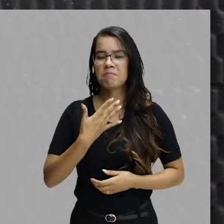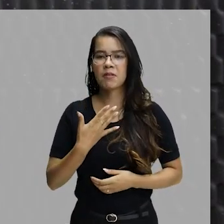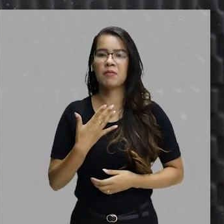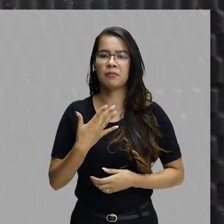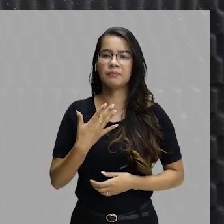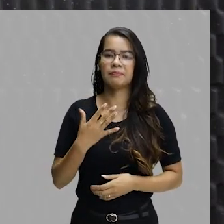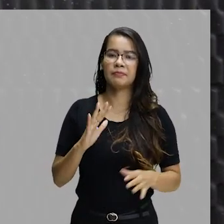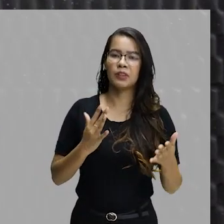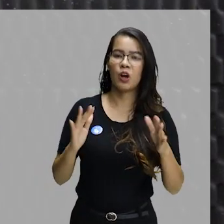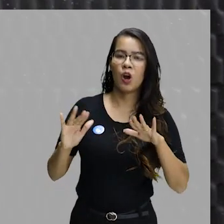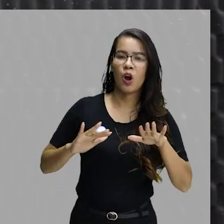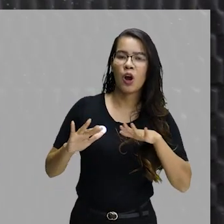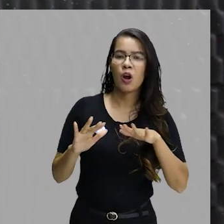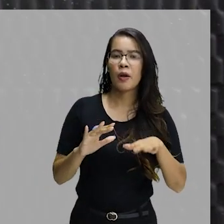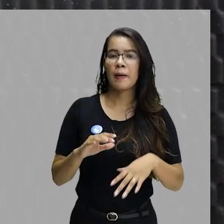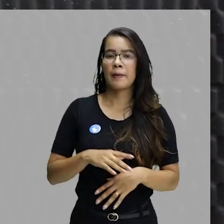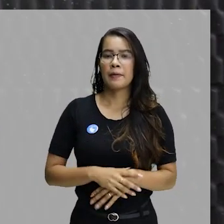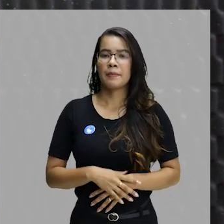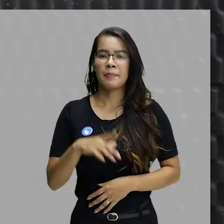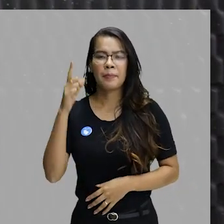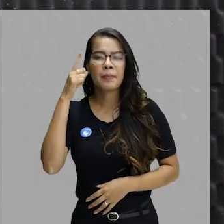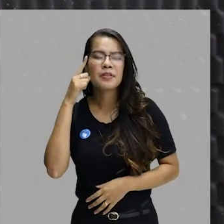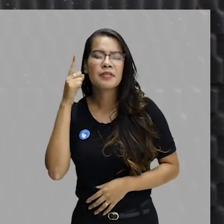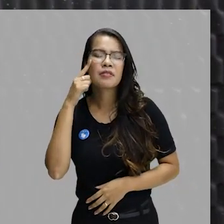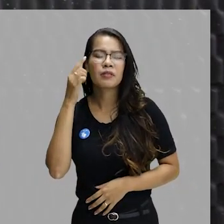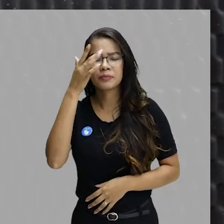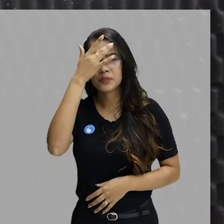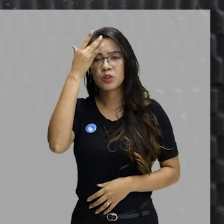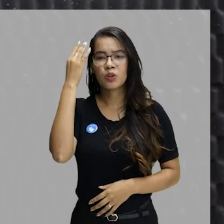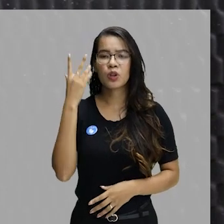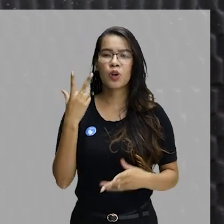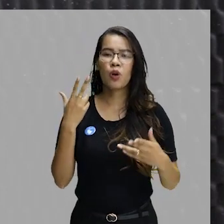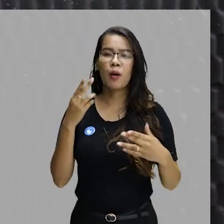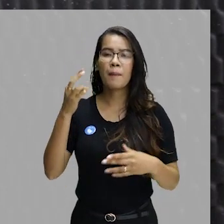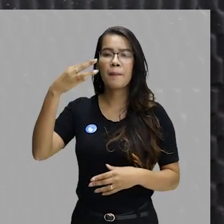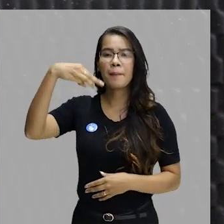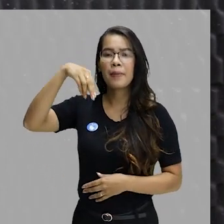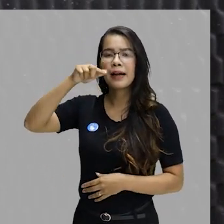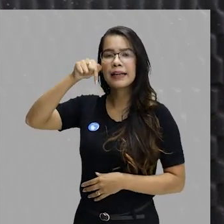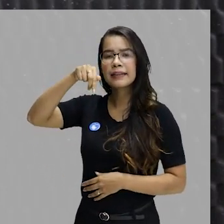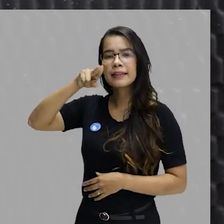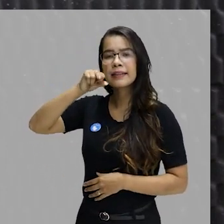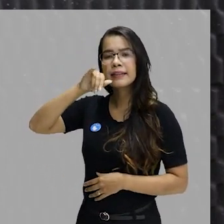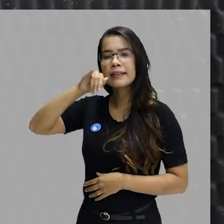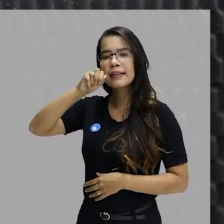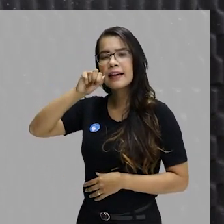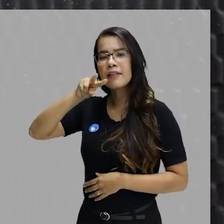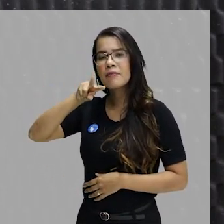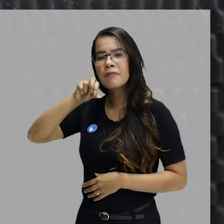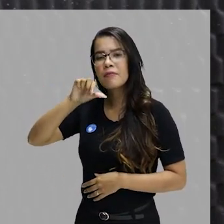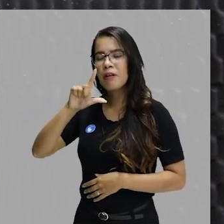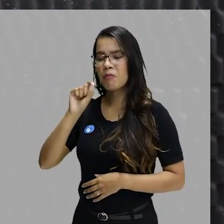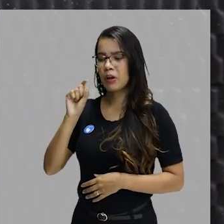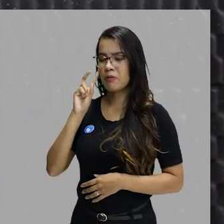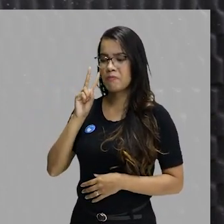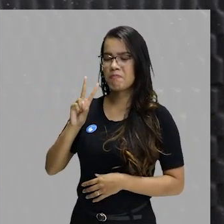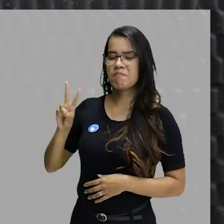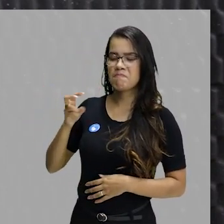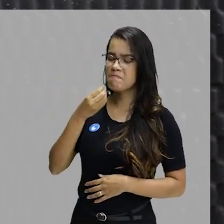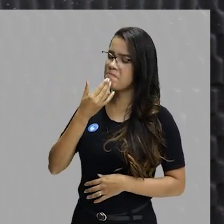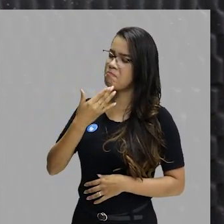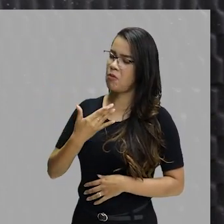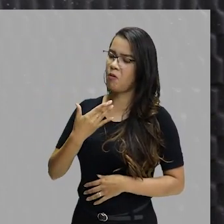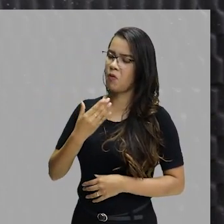Maquiavel, lá nos tempos modernos, elogiou a forma republicana. A república que